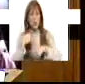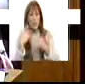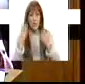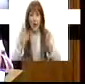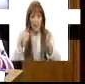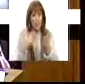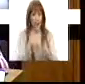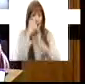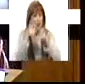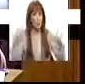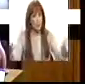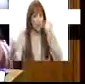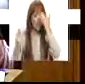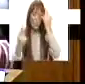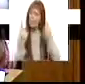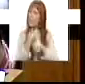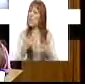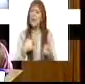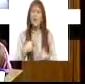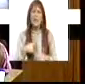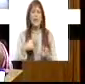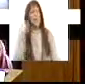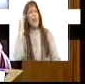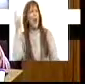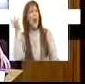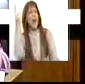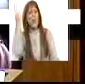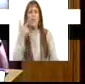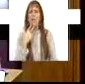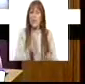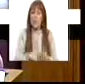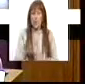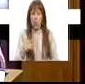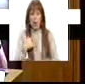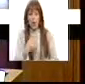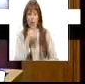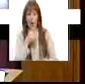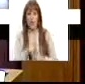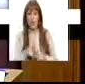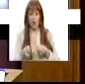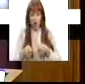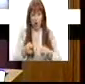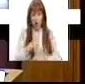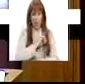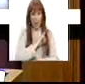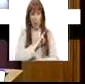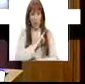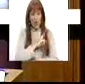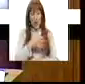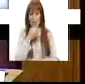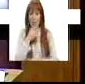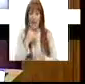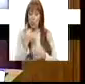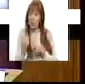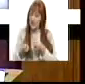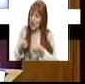que é prestado aos cidadãos. Porque não nos iludamos, na verdade, quando nós falamos de uma gestão privada, falamos